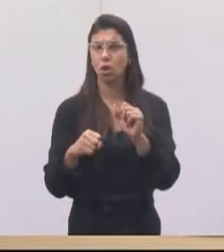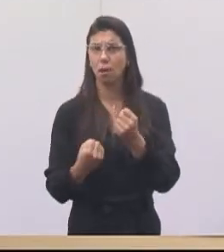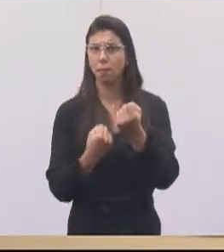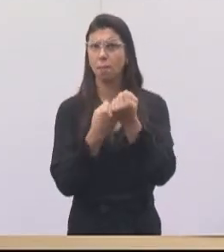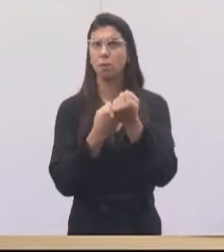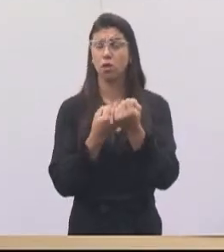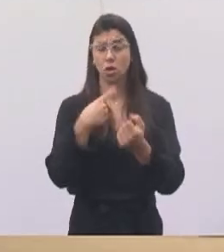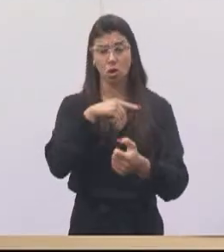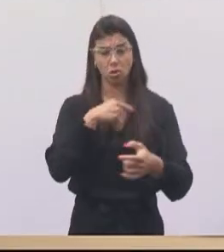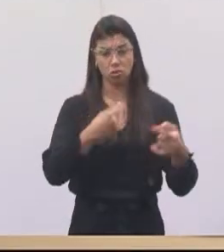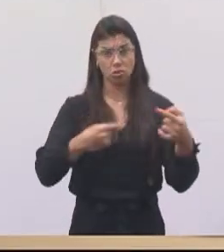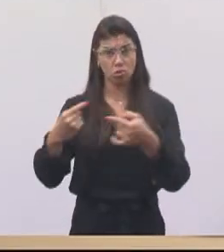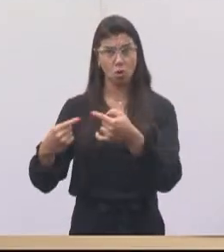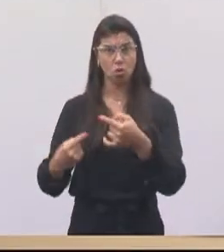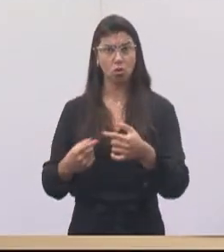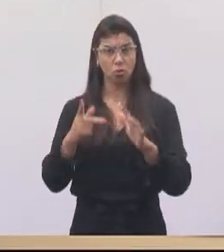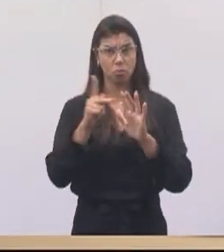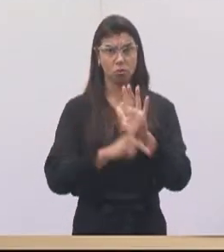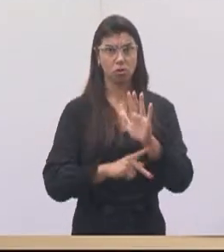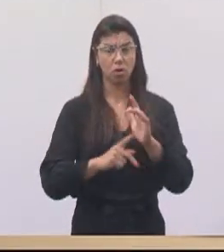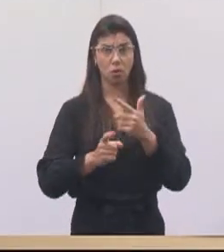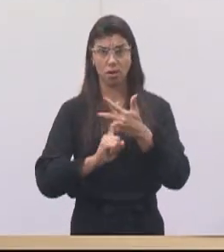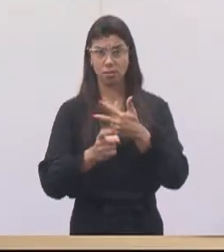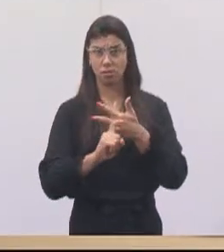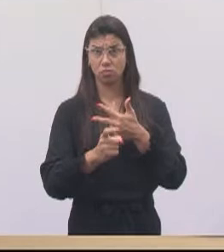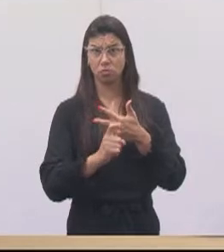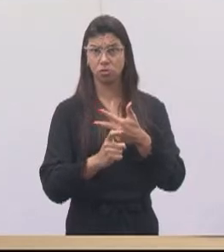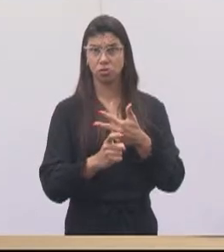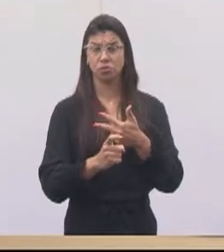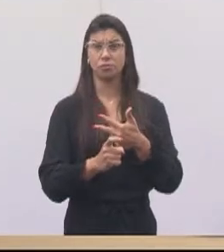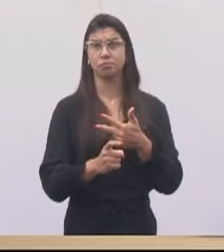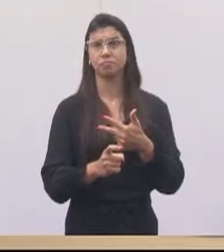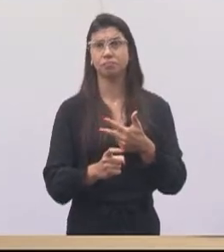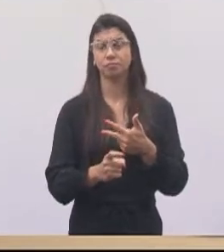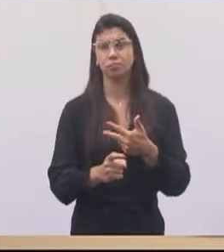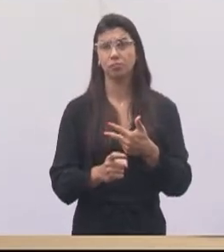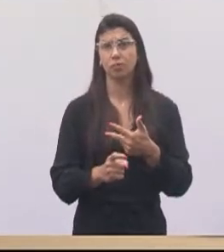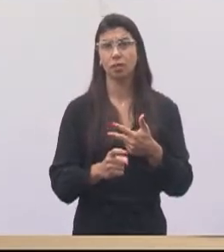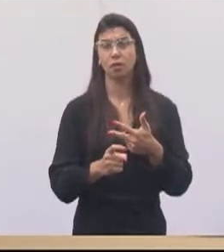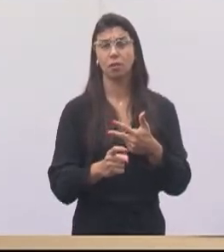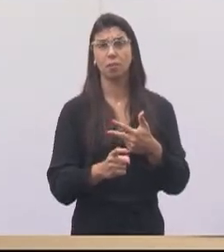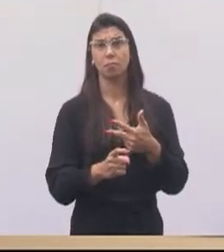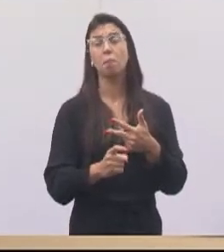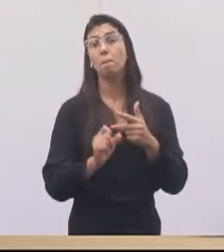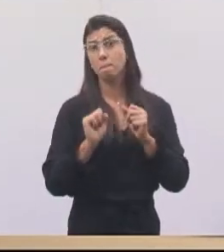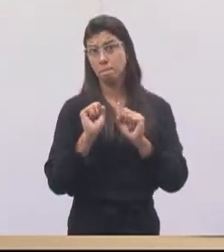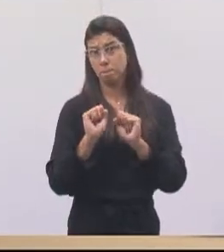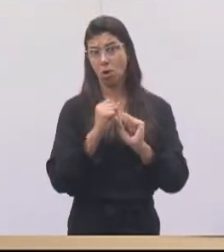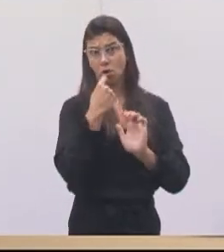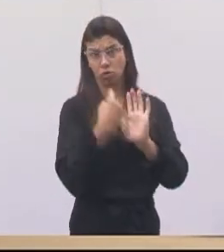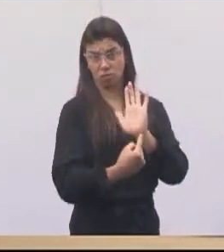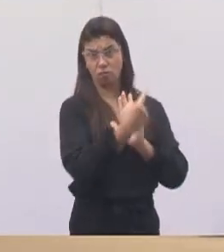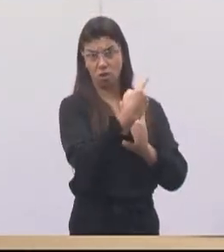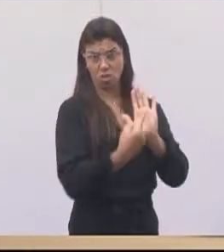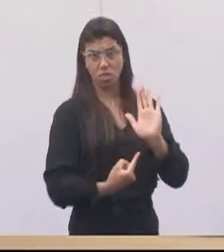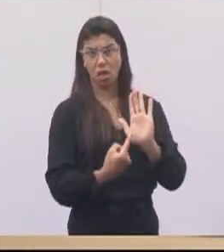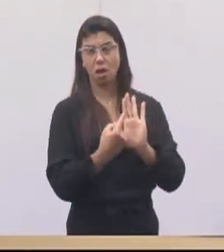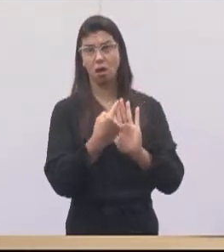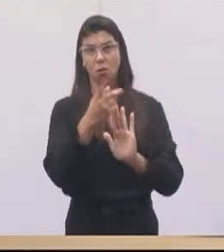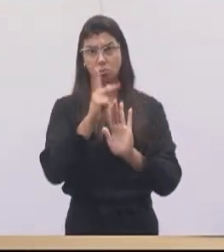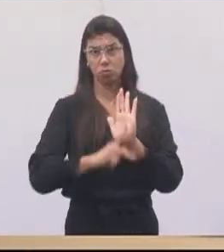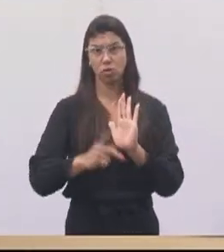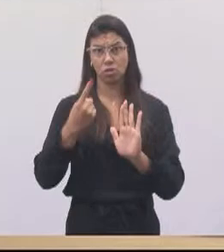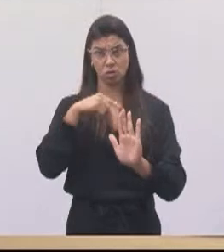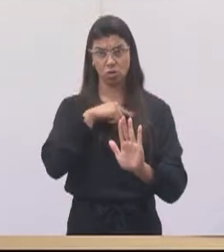discutir esses projetos. O Executivo, cabe a ele vetar os projetos que são discutidos